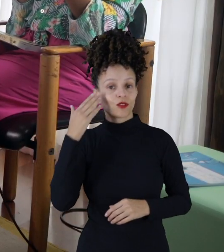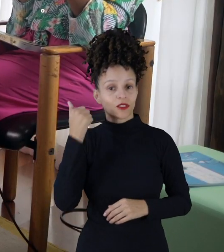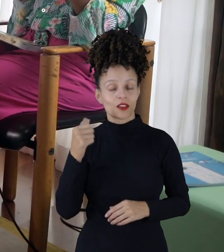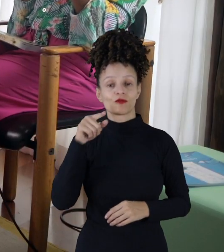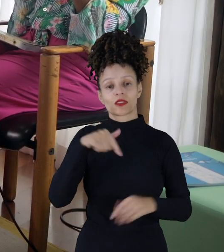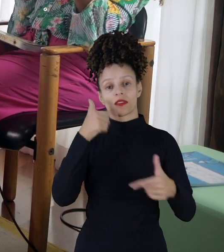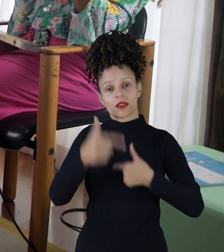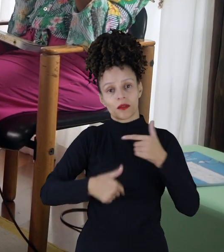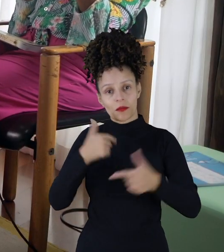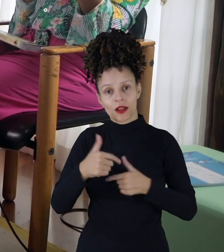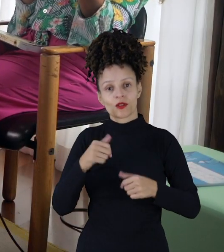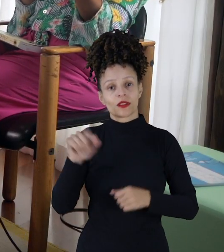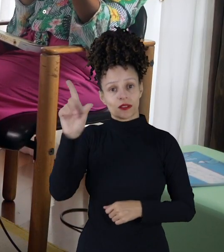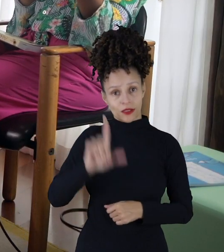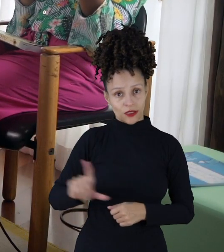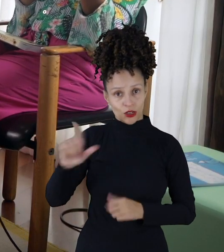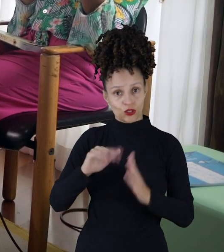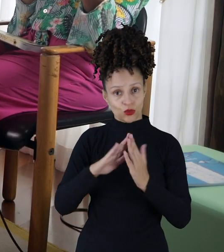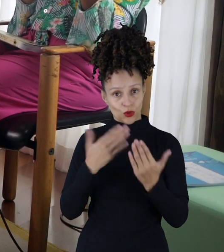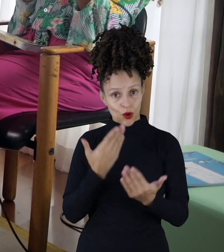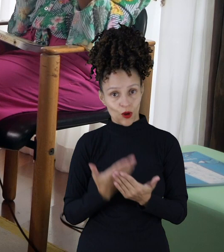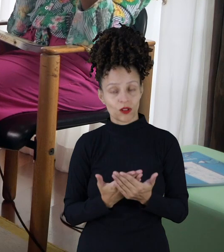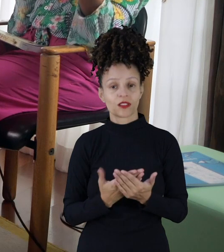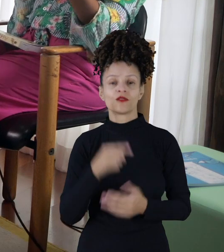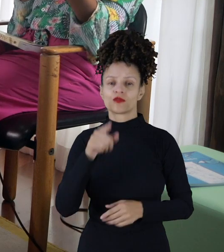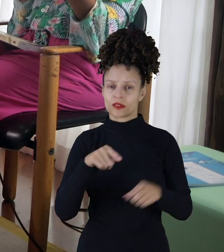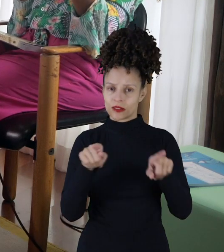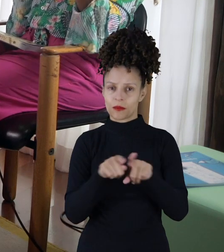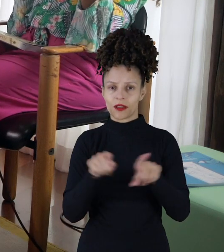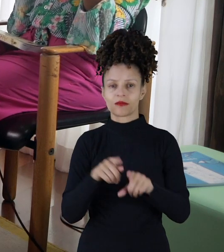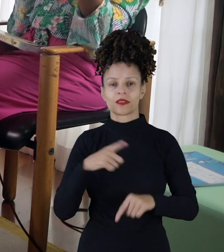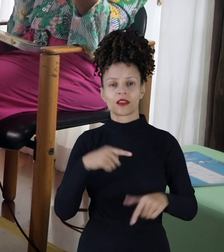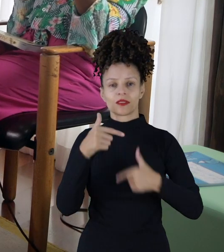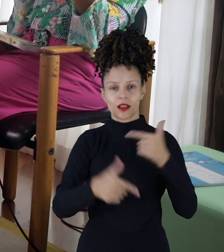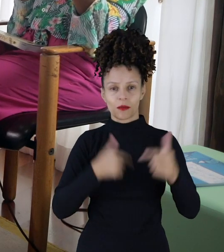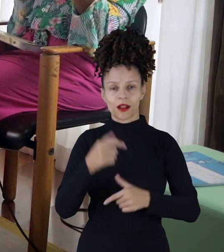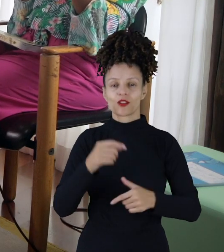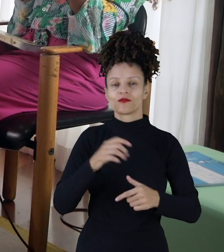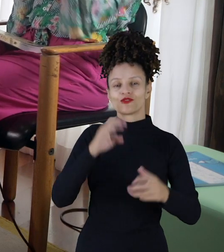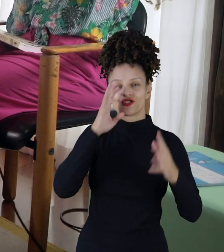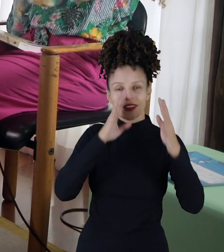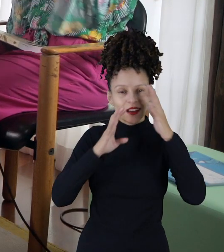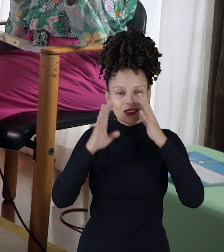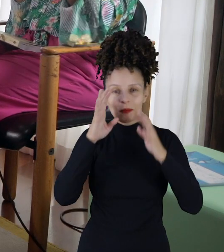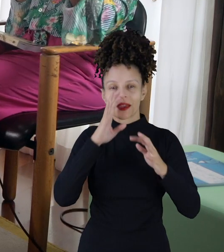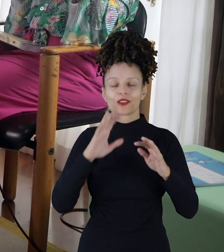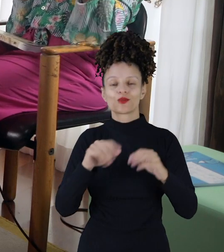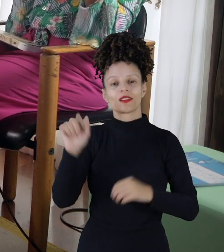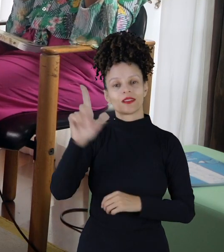além de fazer esse trabalho com a literatura nas escolas, você também tem um trabalho de